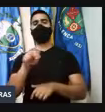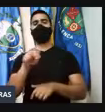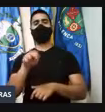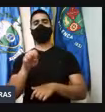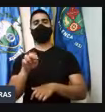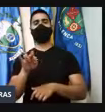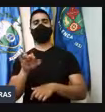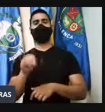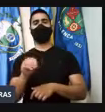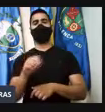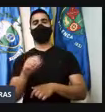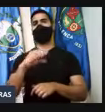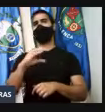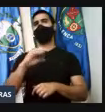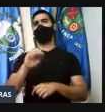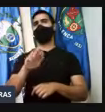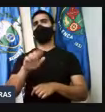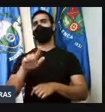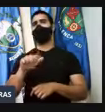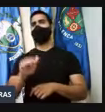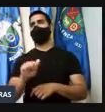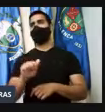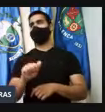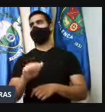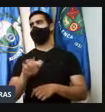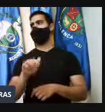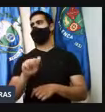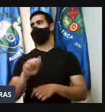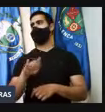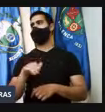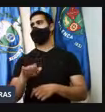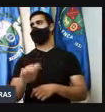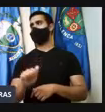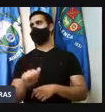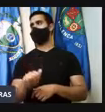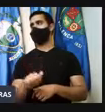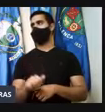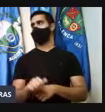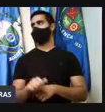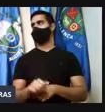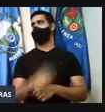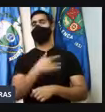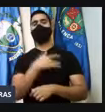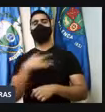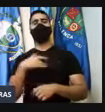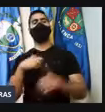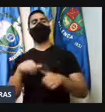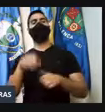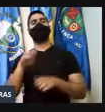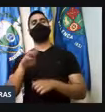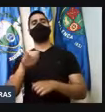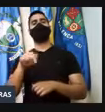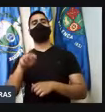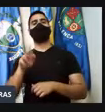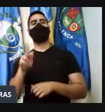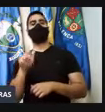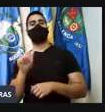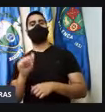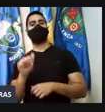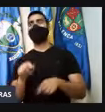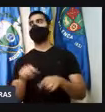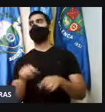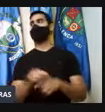a Carla Fabiana Rodrigues, responsável pela Unidade Básica de Saúde da Biquinha, dando-se ainda